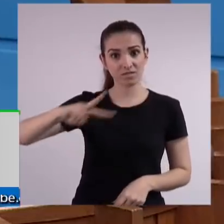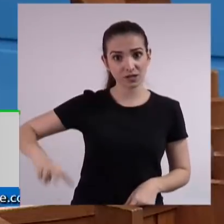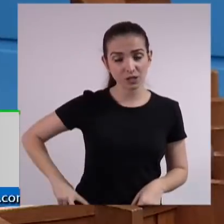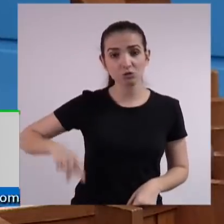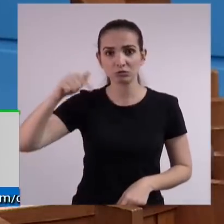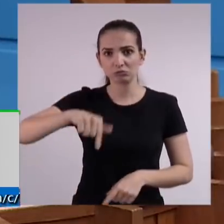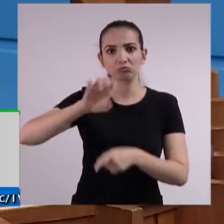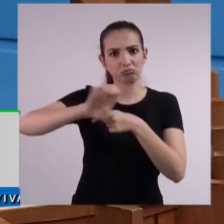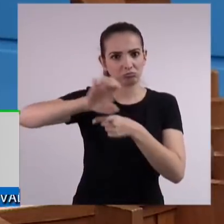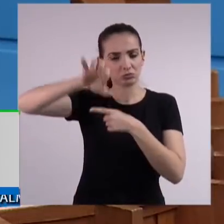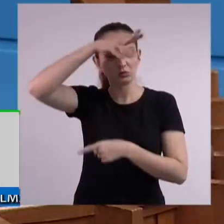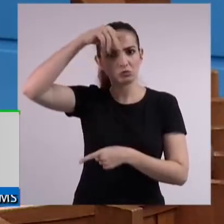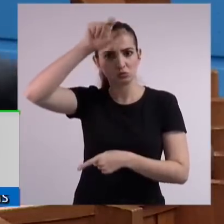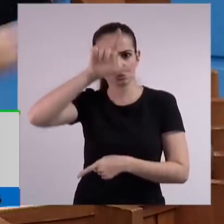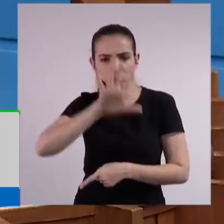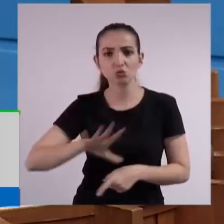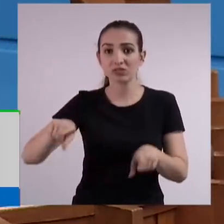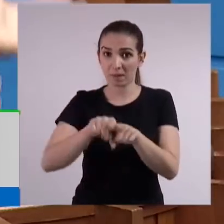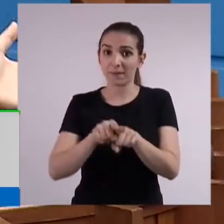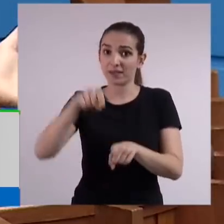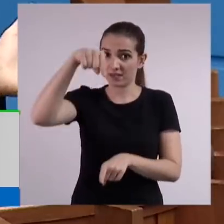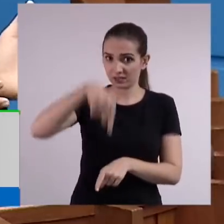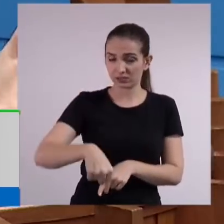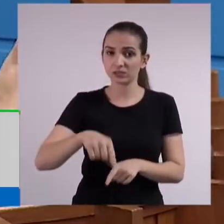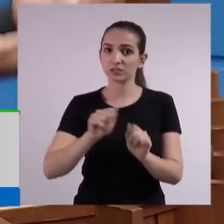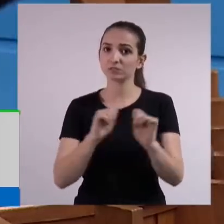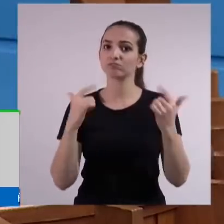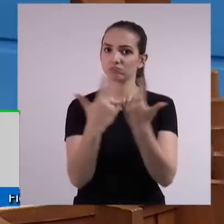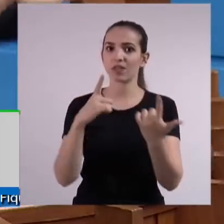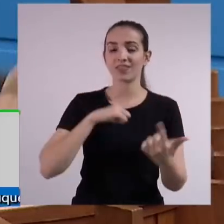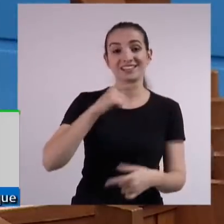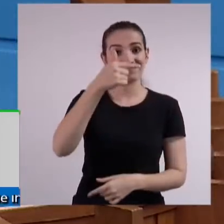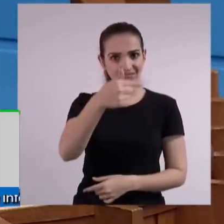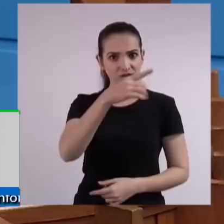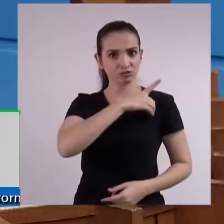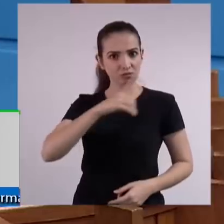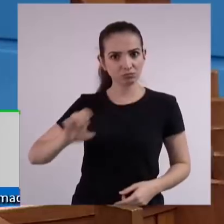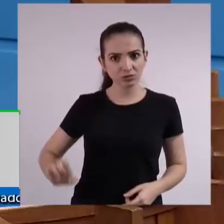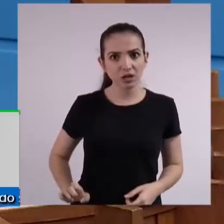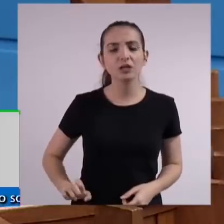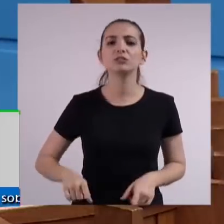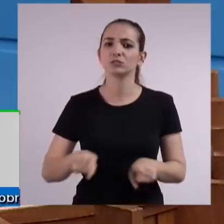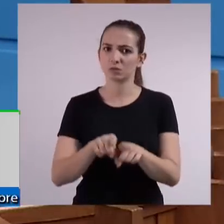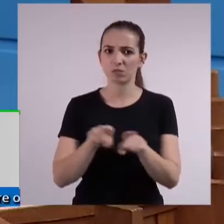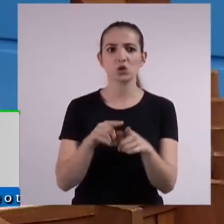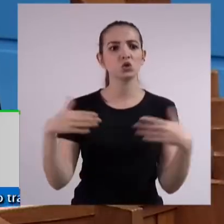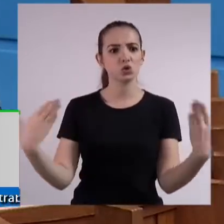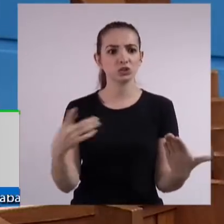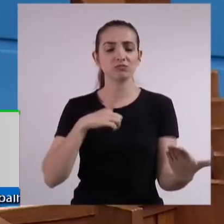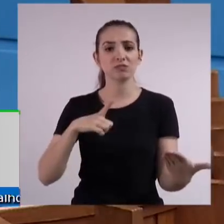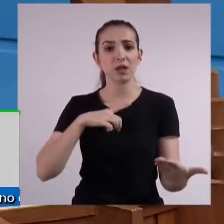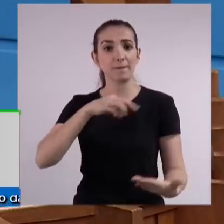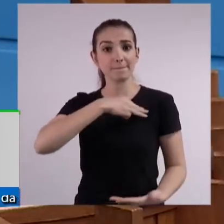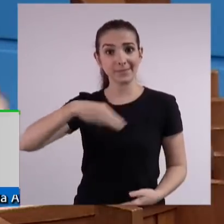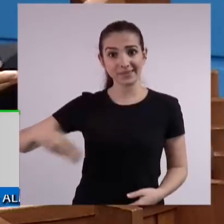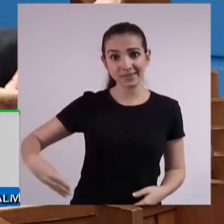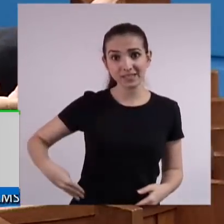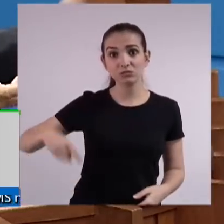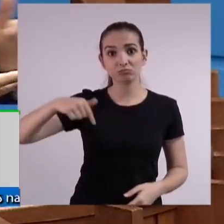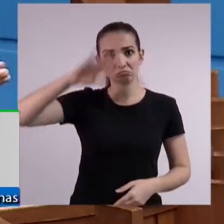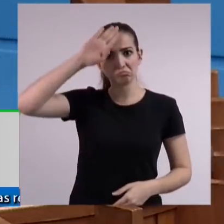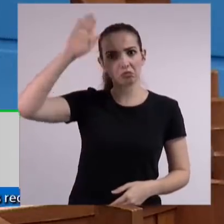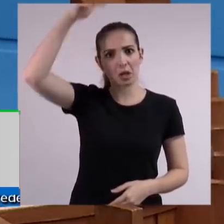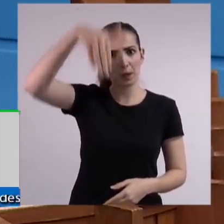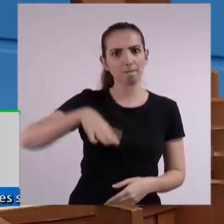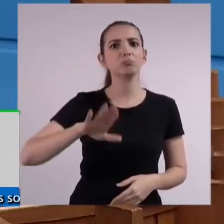7 parlamentares, que tem deputado federal licenciado, hoje ministro da República, que tem